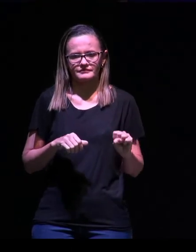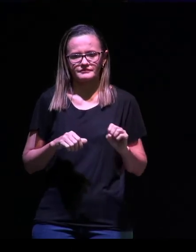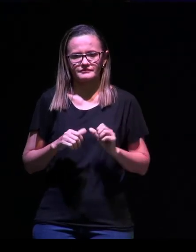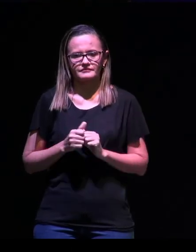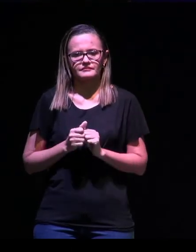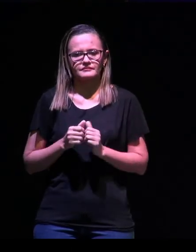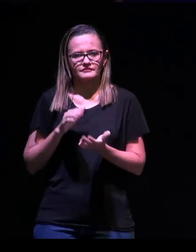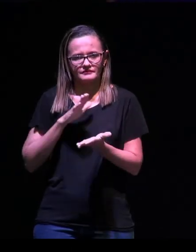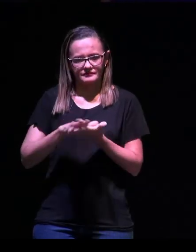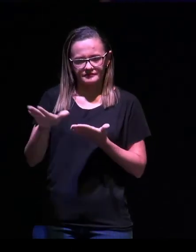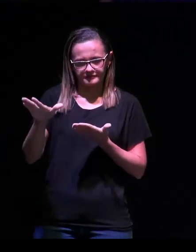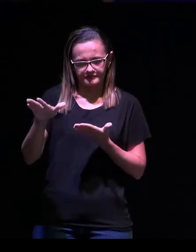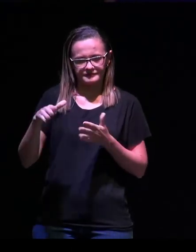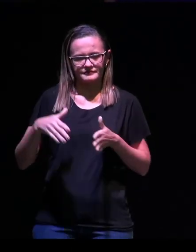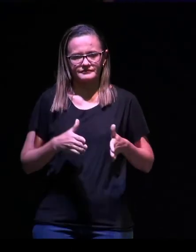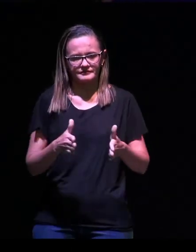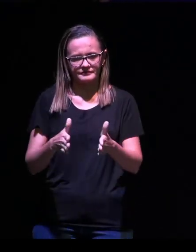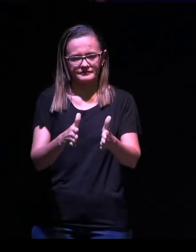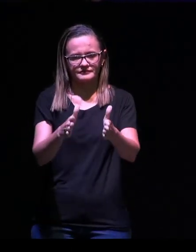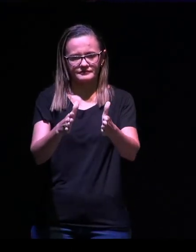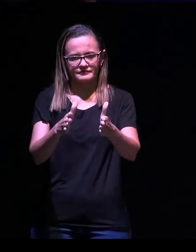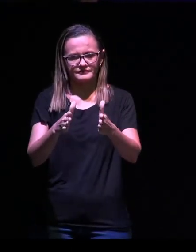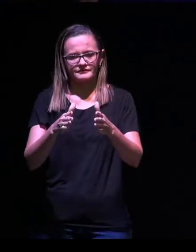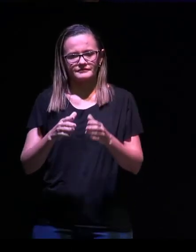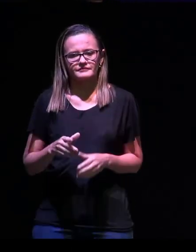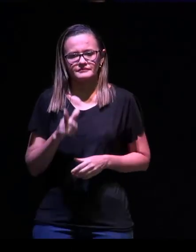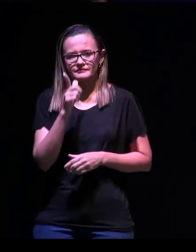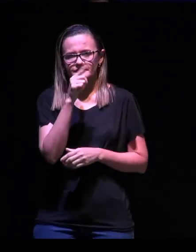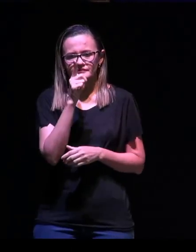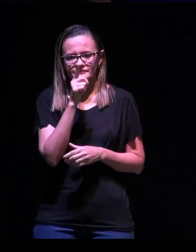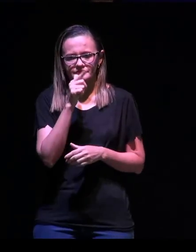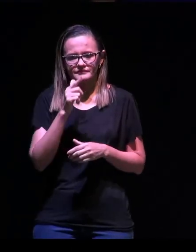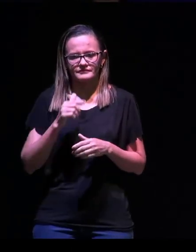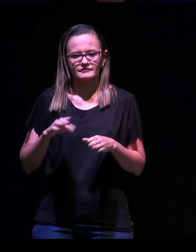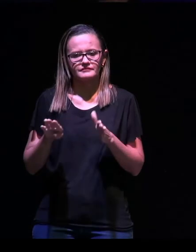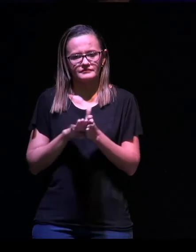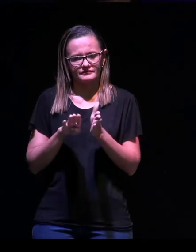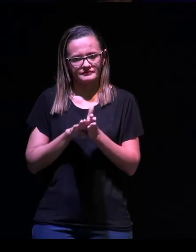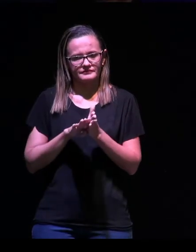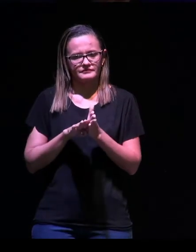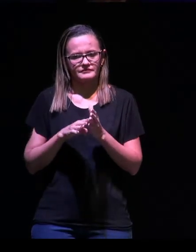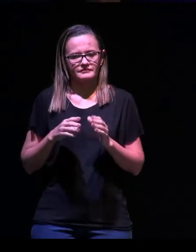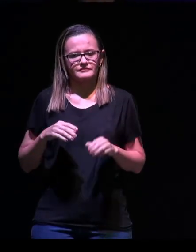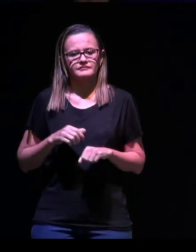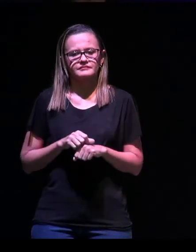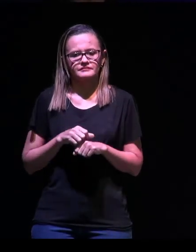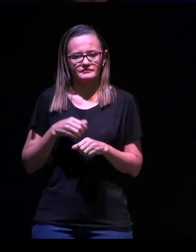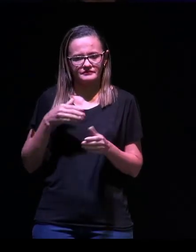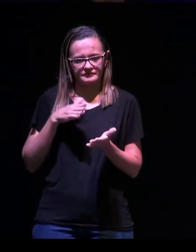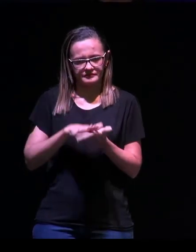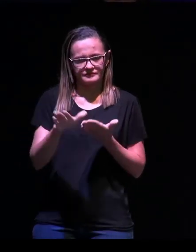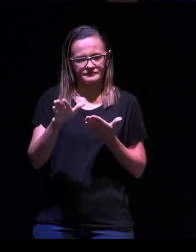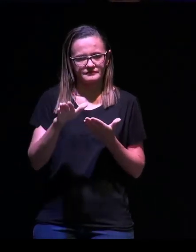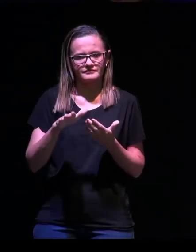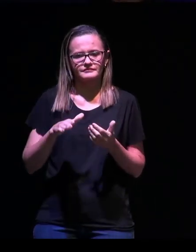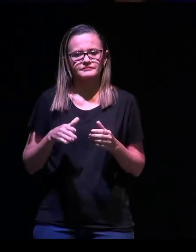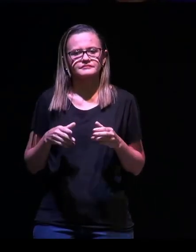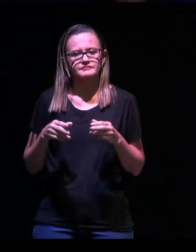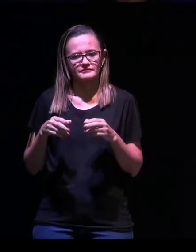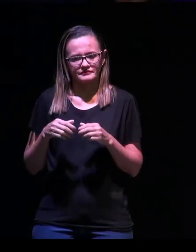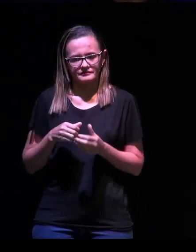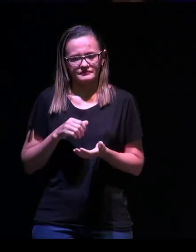meus montes, porque esse vale chegará até Azal. Sim, vocês fugirão, como fugiram